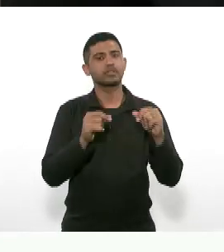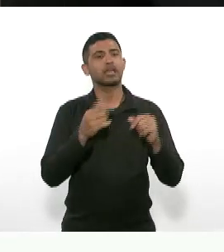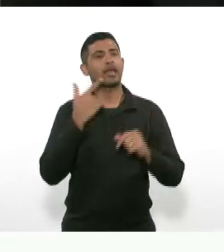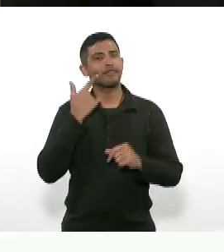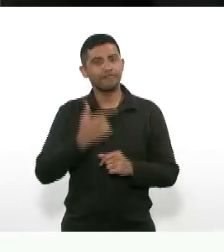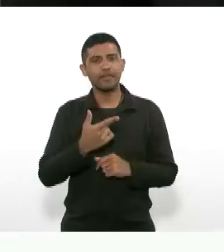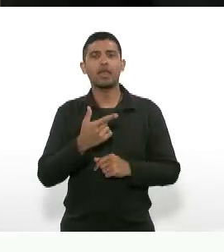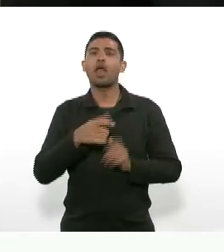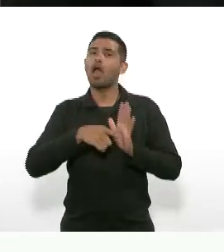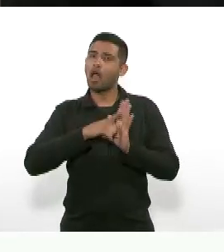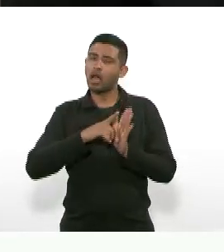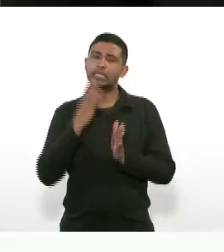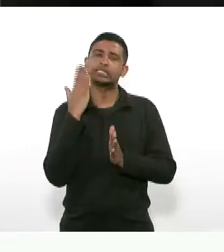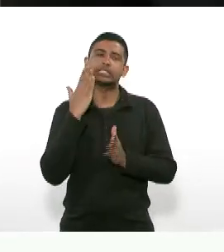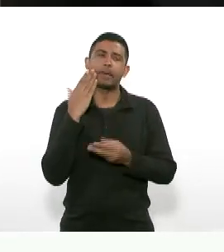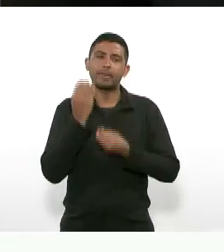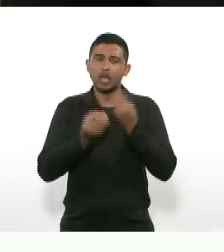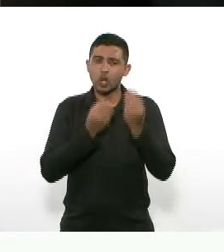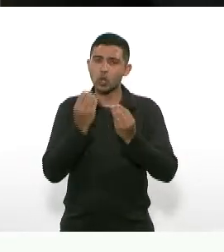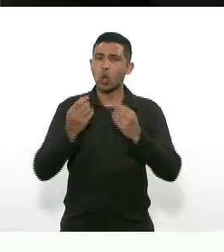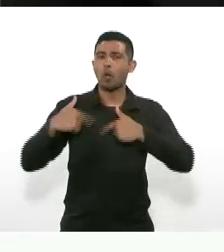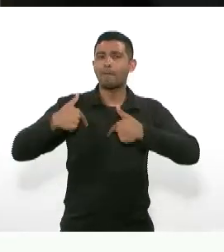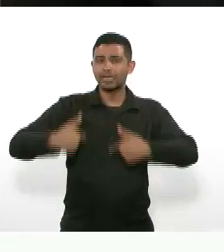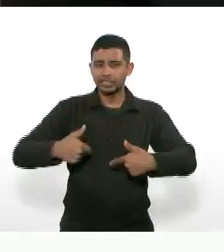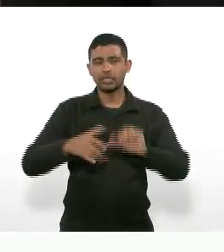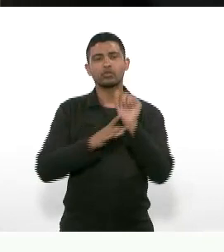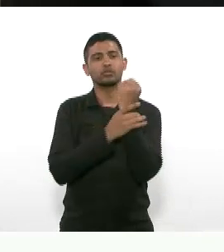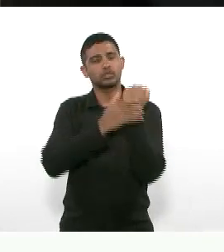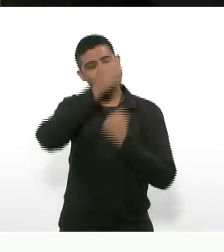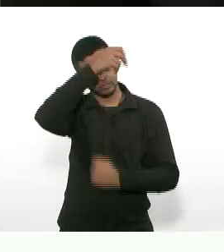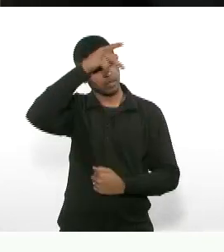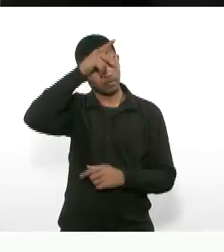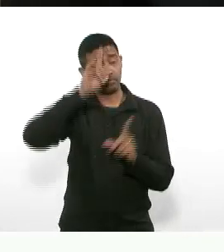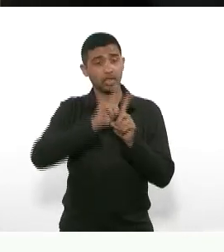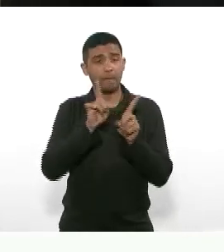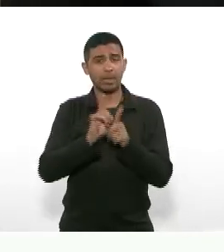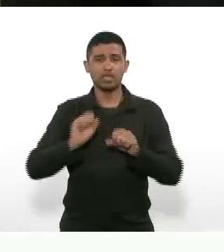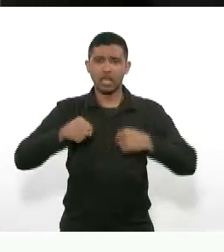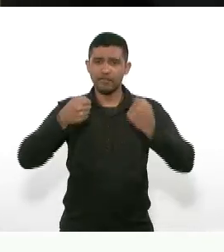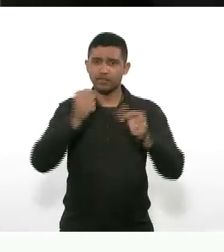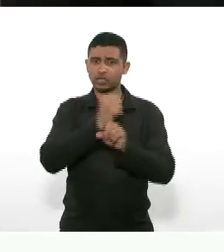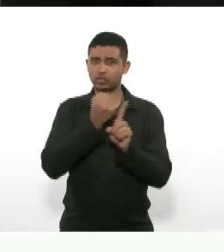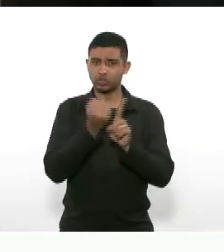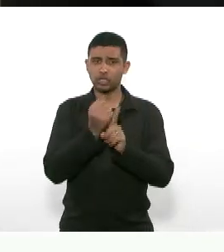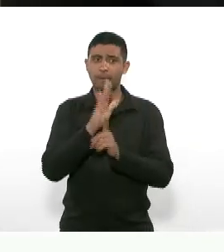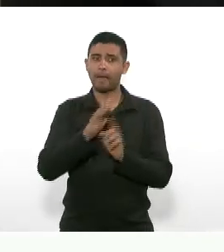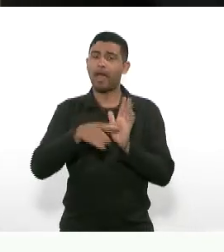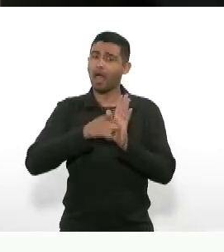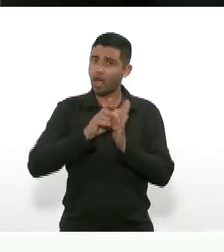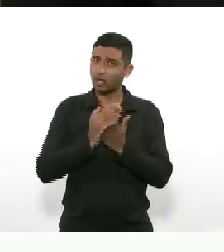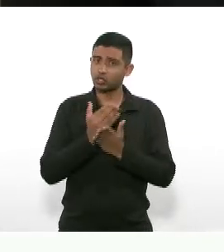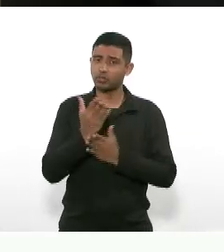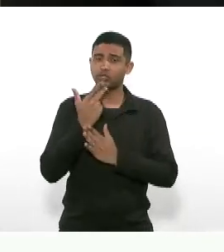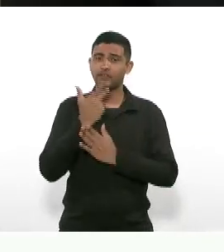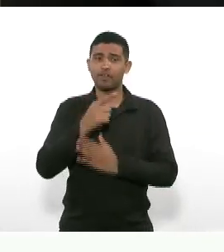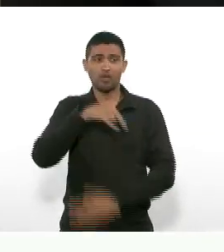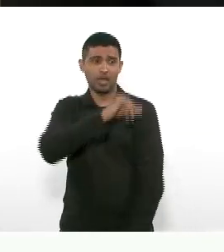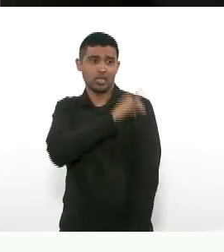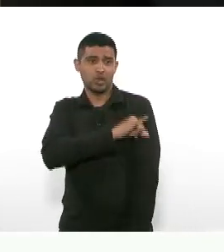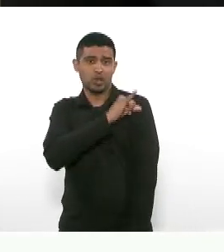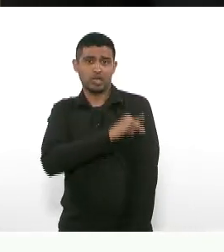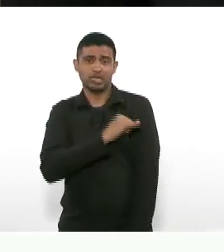diretrizes do Plano Nacional de Segurança Pública e de Defesa Social. Por óbvio, como a gente falou no início, o Estado do Rio de Janeiro está em